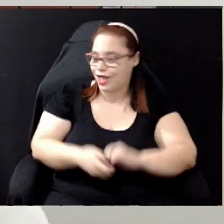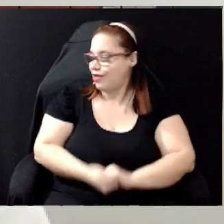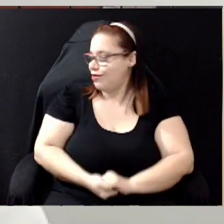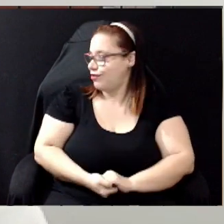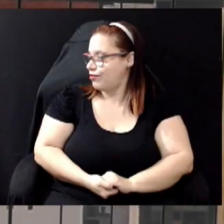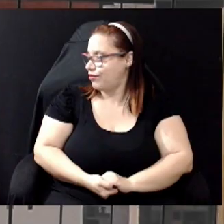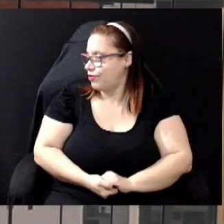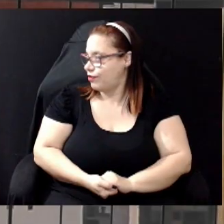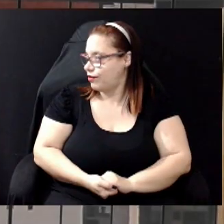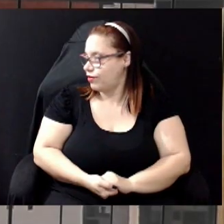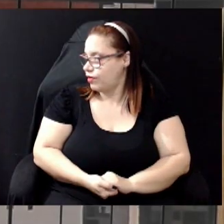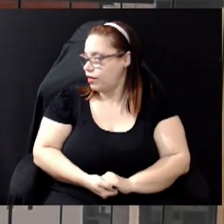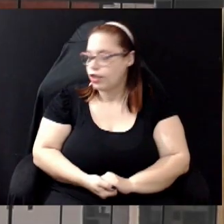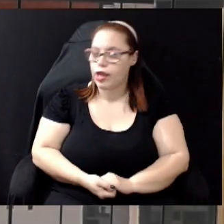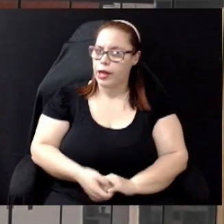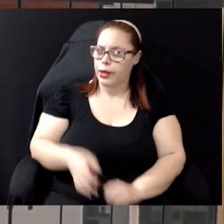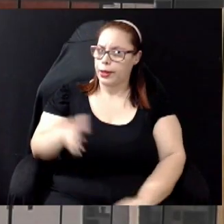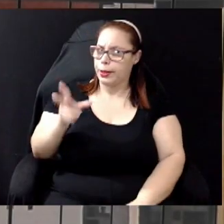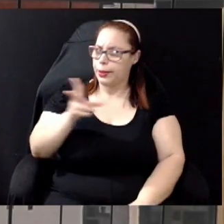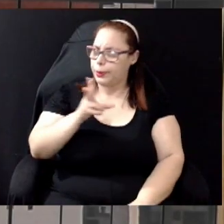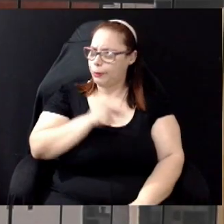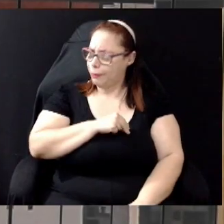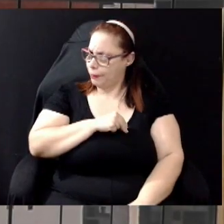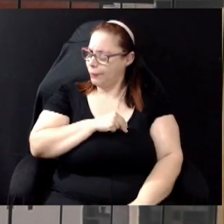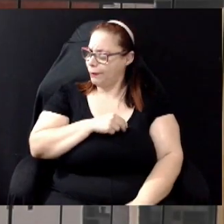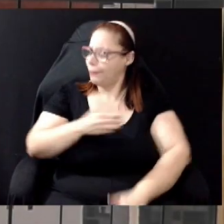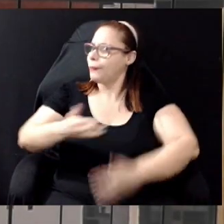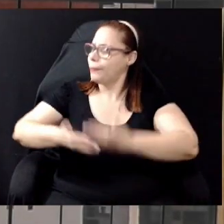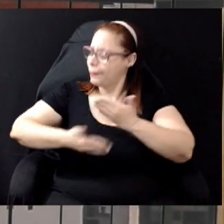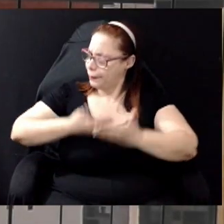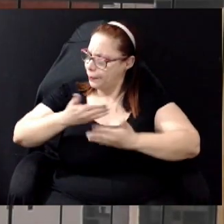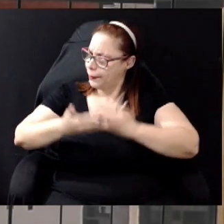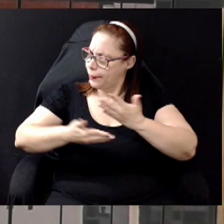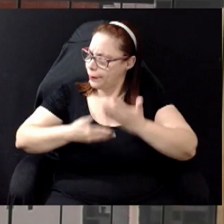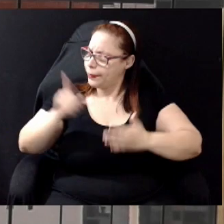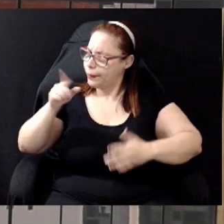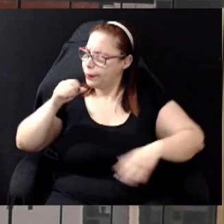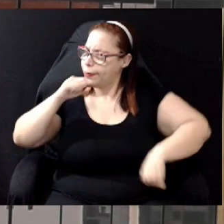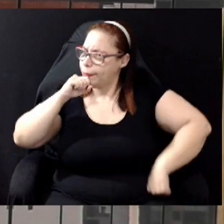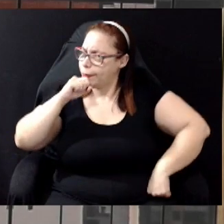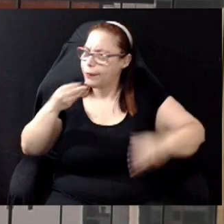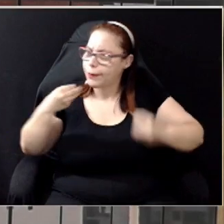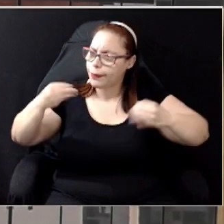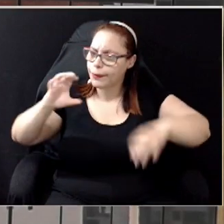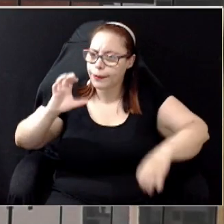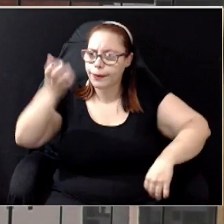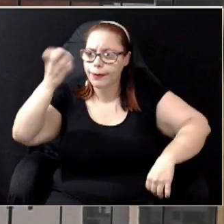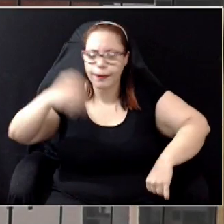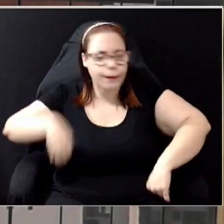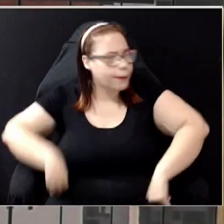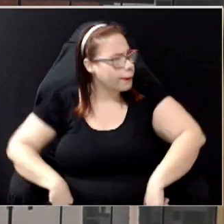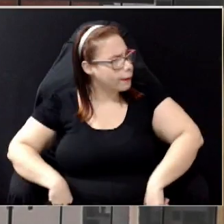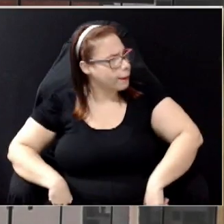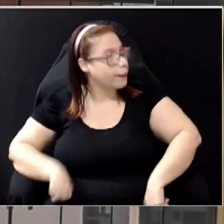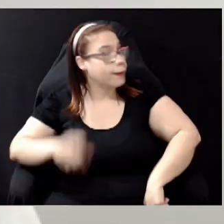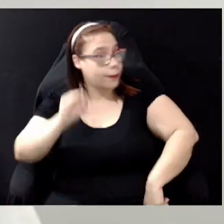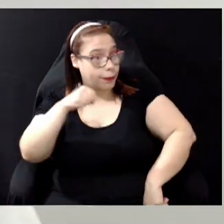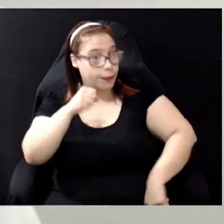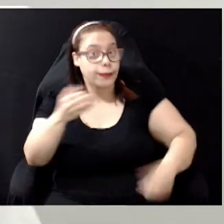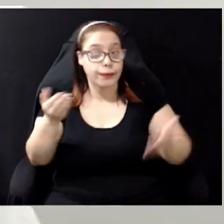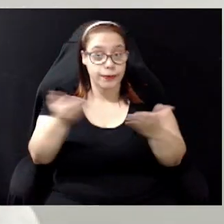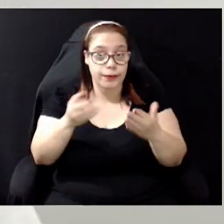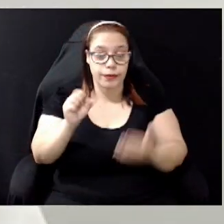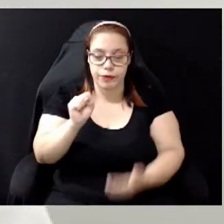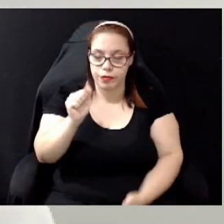preciso. Informação ousada e a gente precisa compartilhar com as pessoas, né? Como é que vai acontecer isso, Marco?